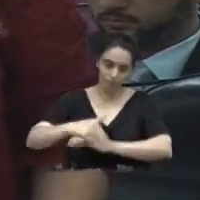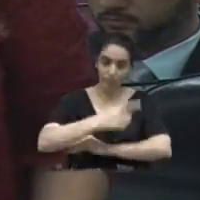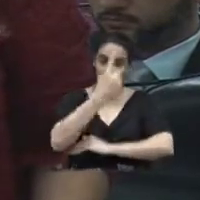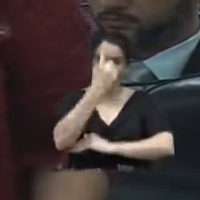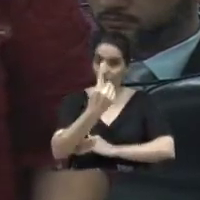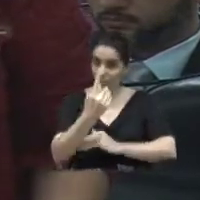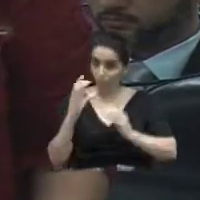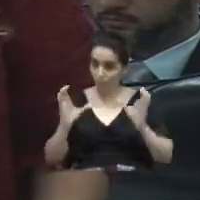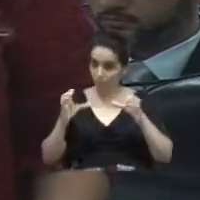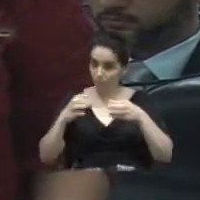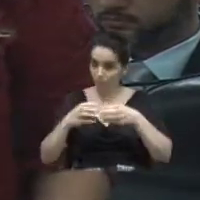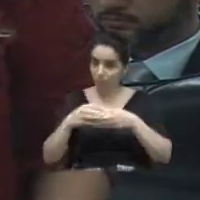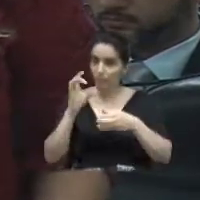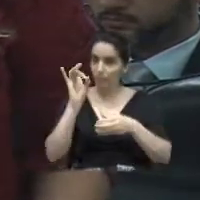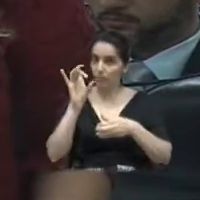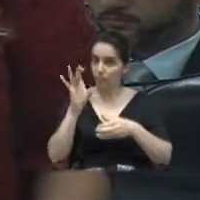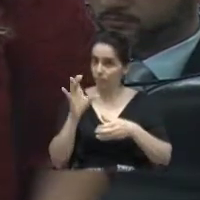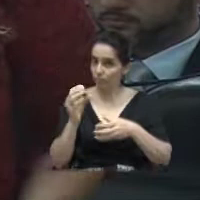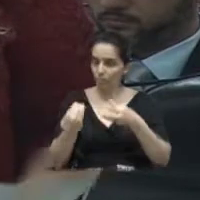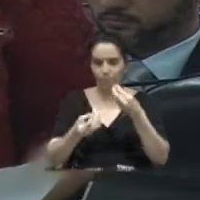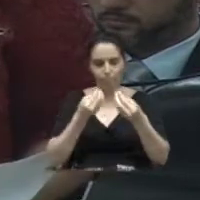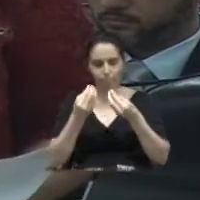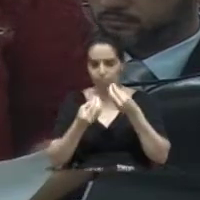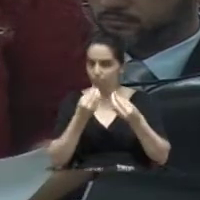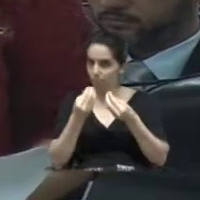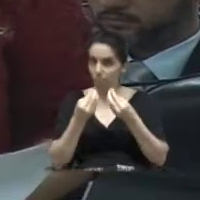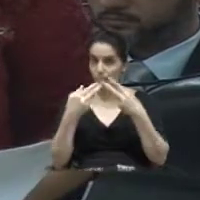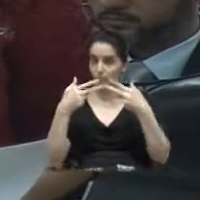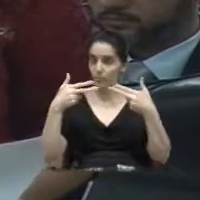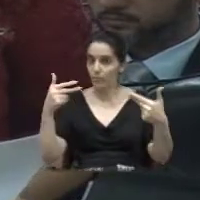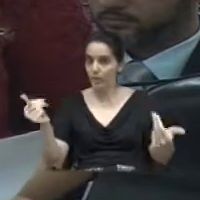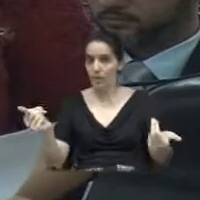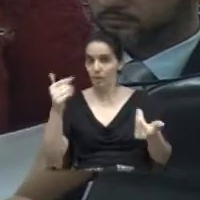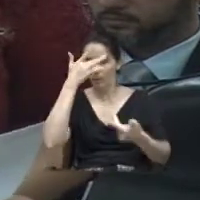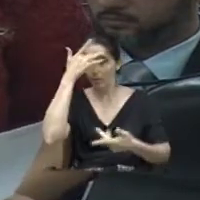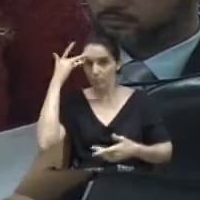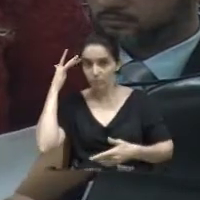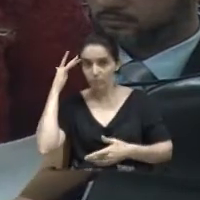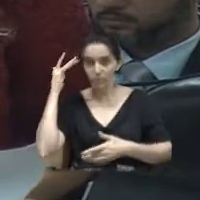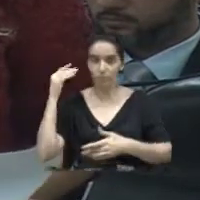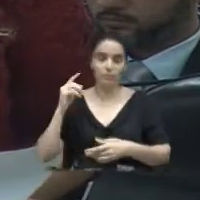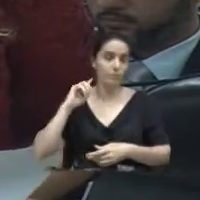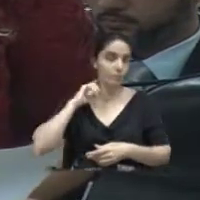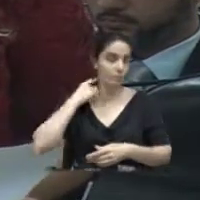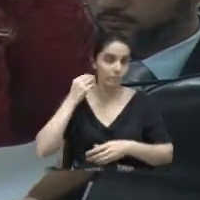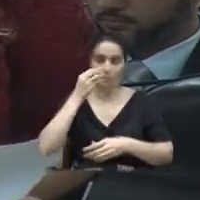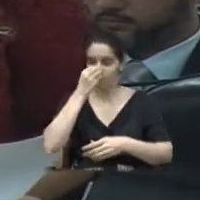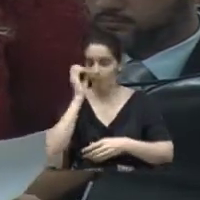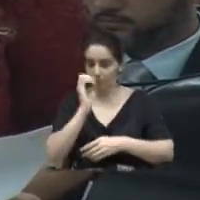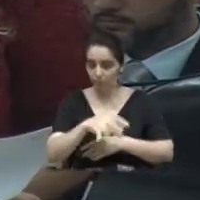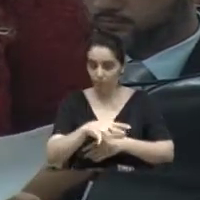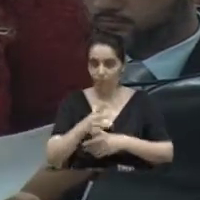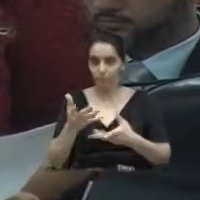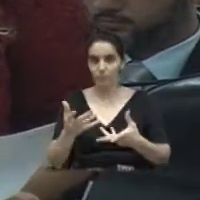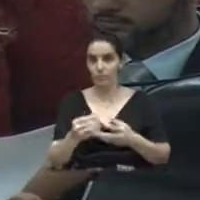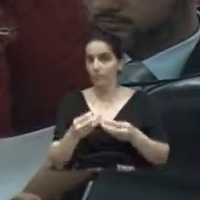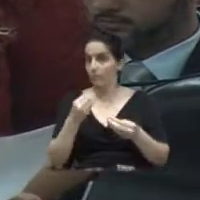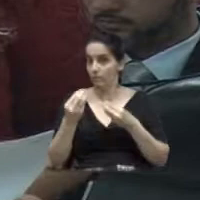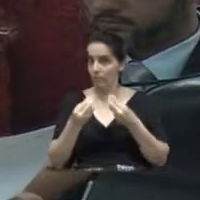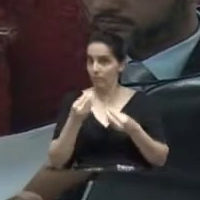essa equipe ela não dá conta. Esse requerimento meu vem perguntar quando iniciou. Eu sei